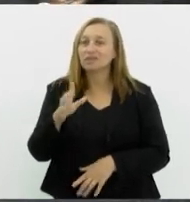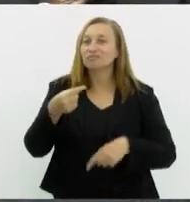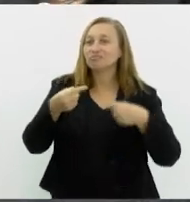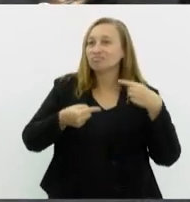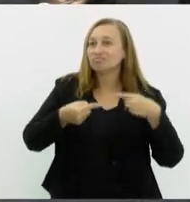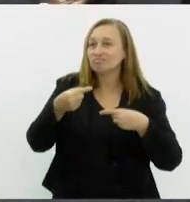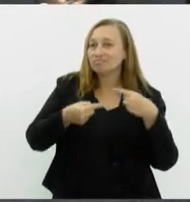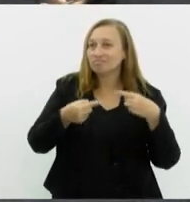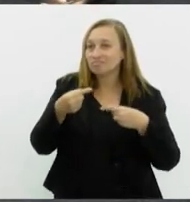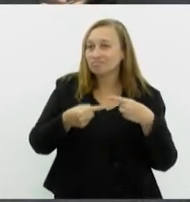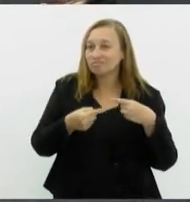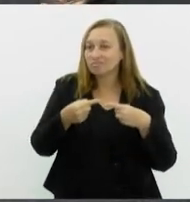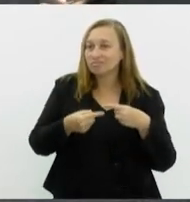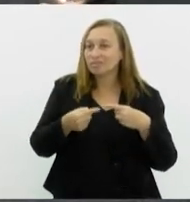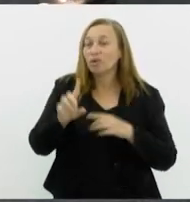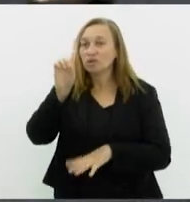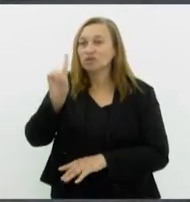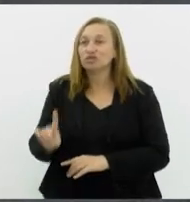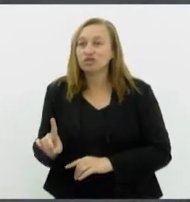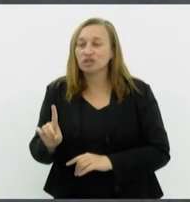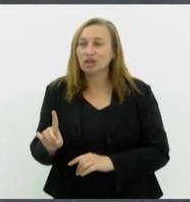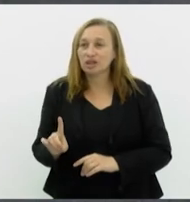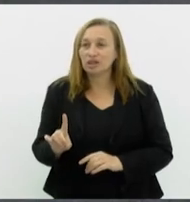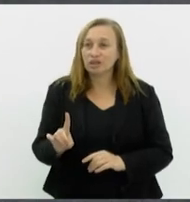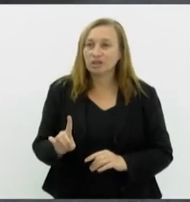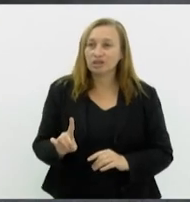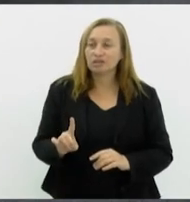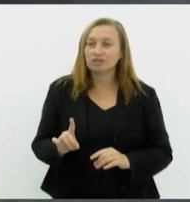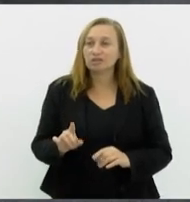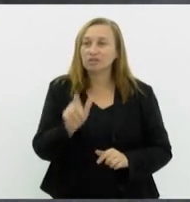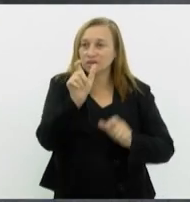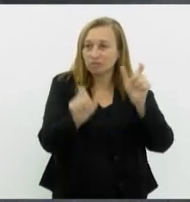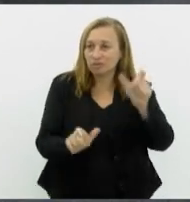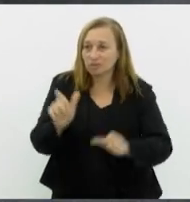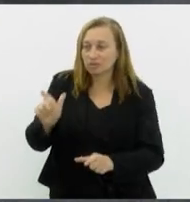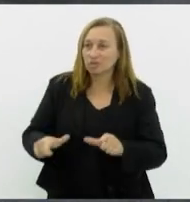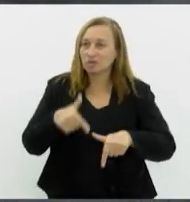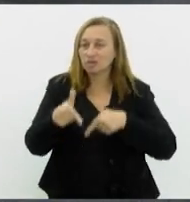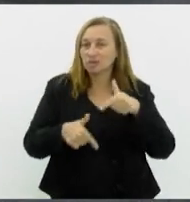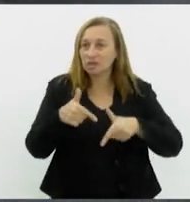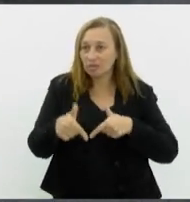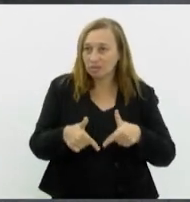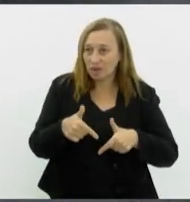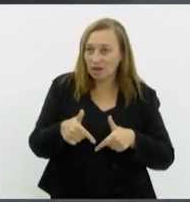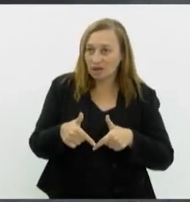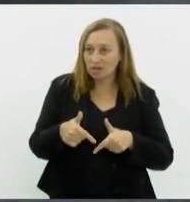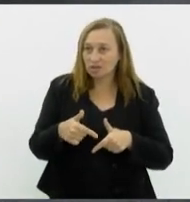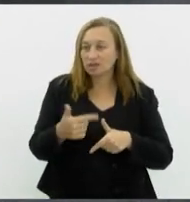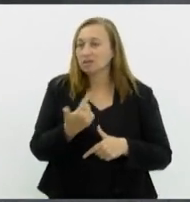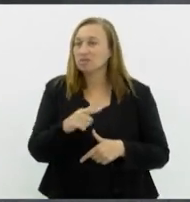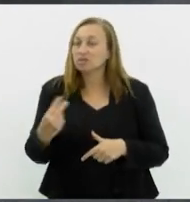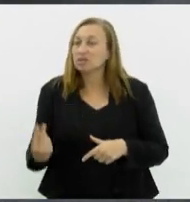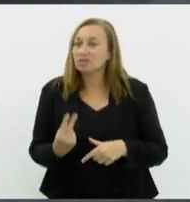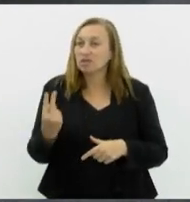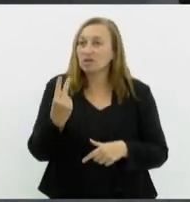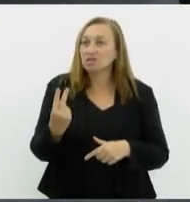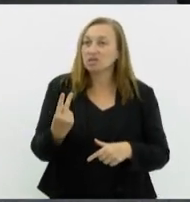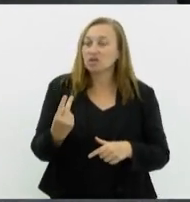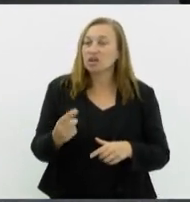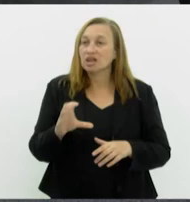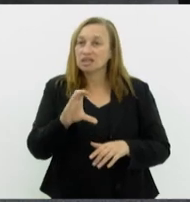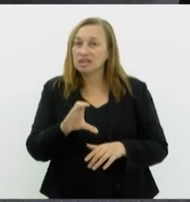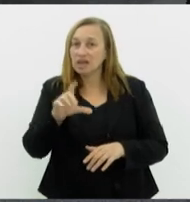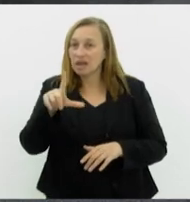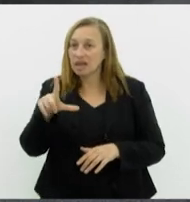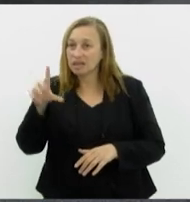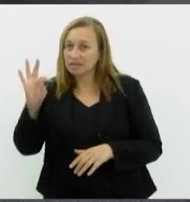debate sobre os direitos trabalhistas dessa categoria, que é tão precarizada, que não é prevista na CLT, que